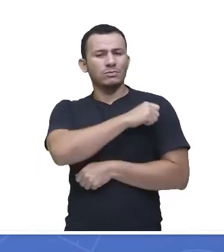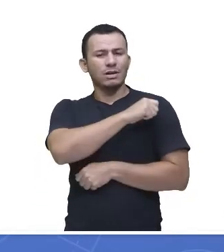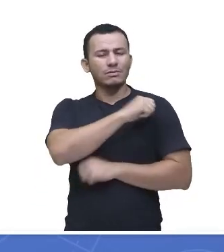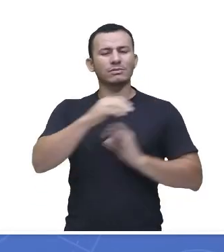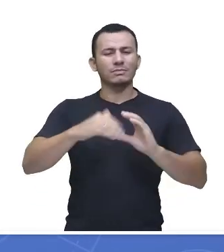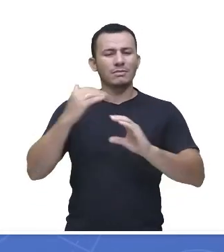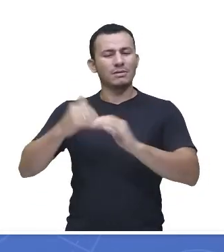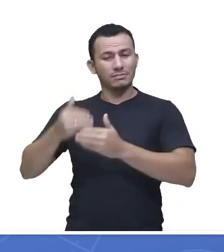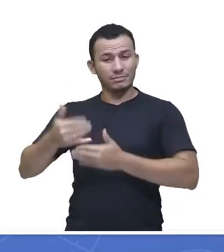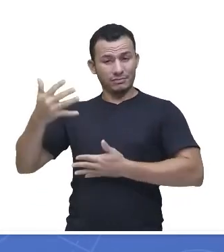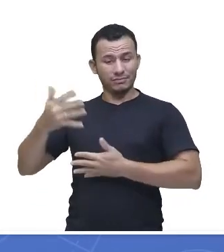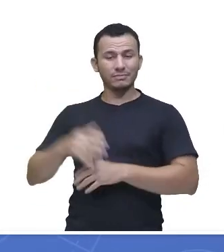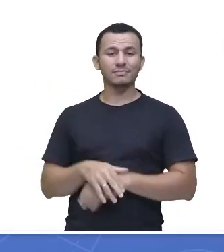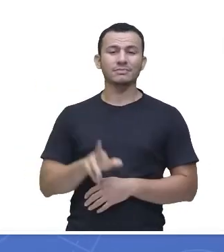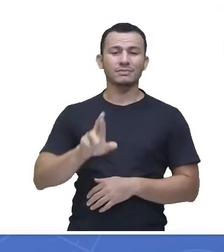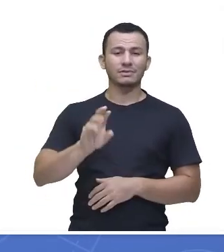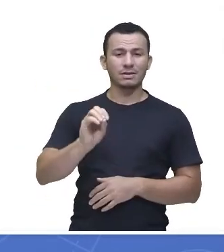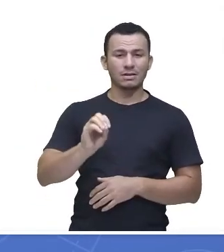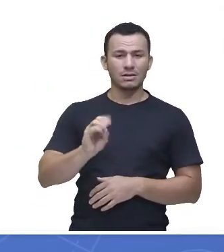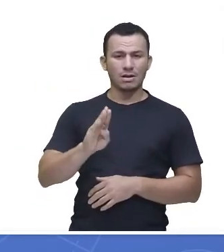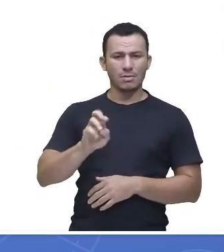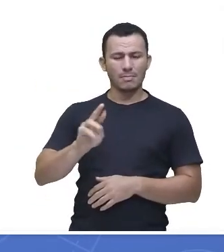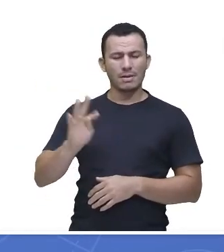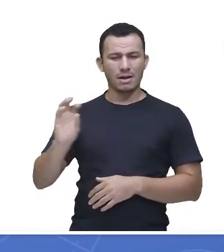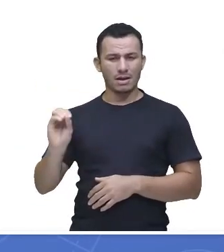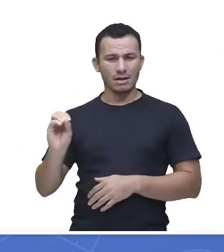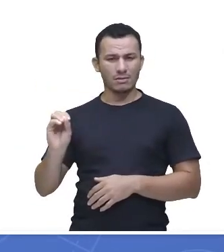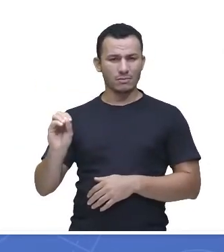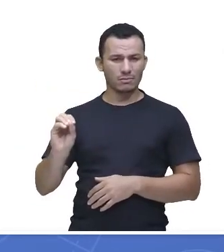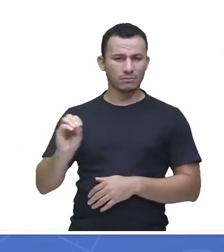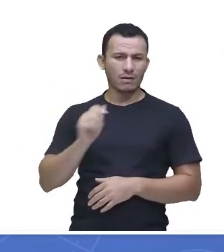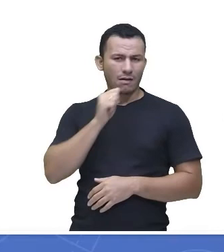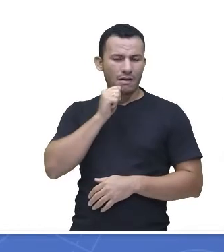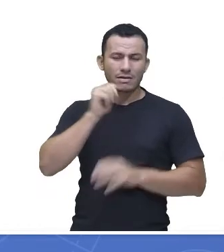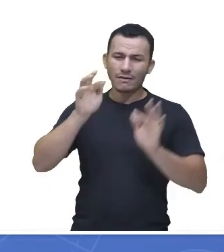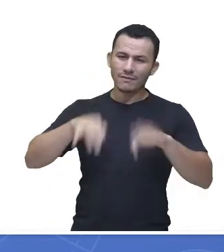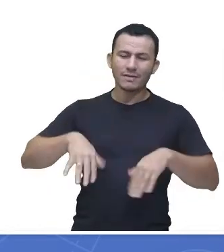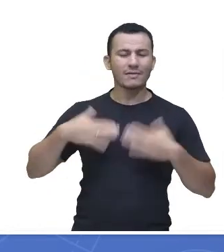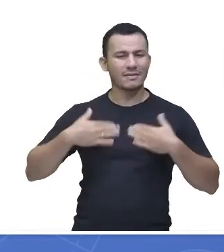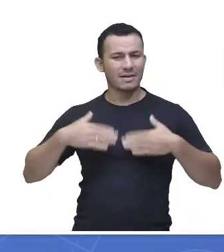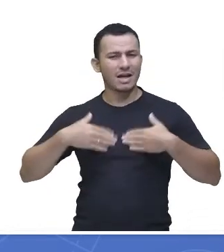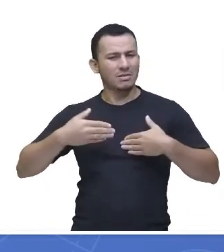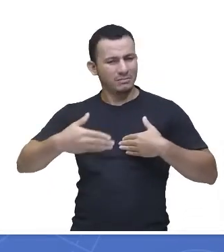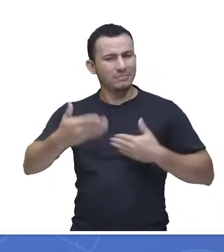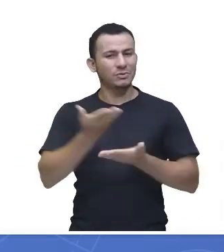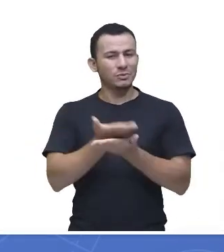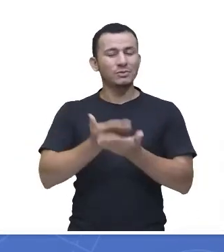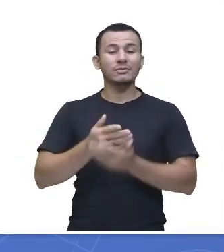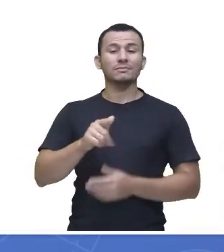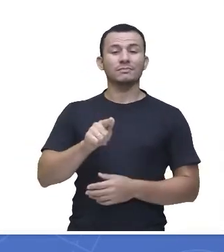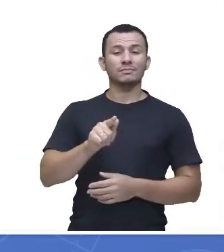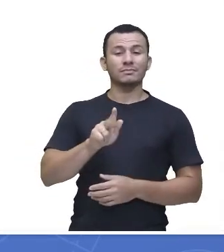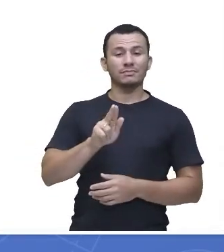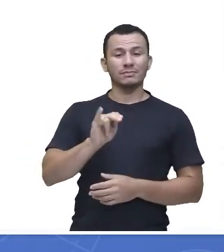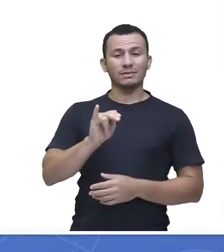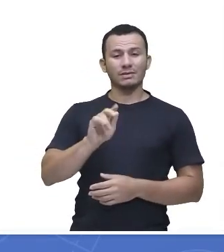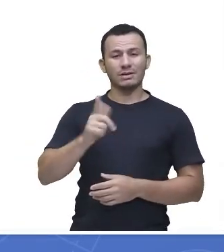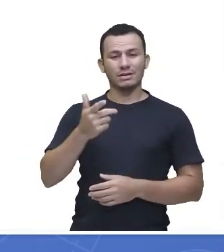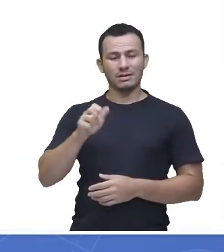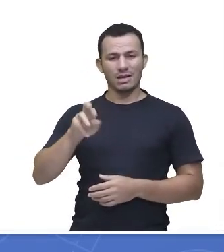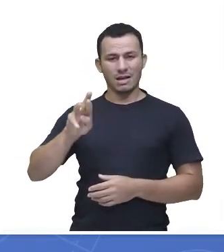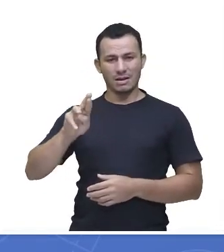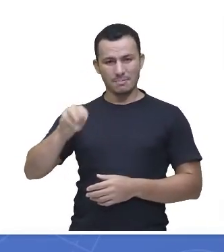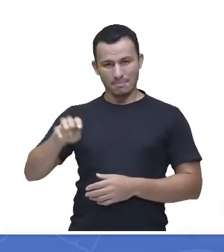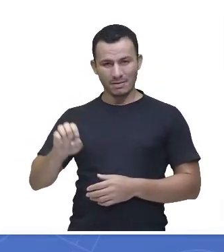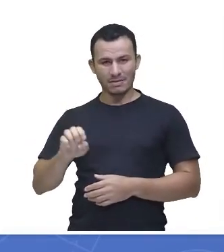queridos. Roberta. Não, Roberta, ainda não acabou, vamos estudar. O Guilherme, estudando ironia e ambiguidade,